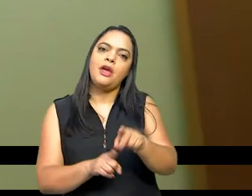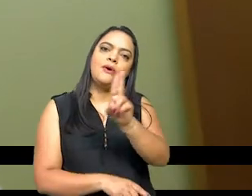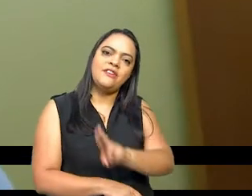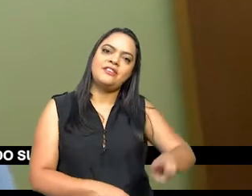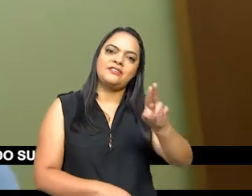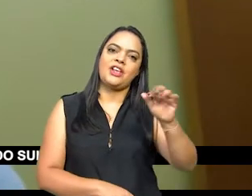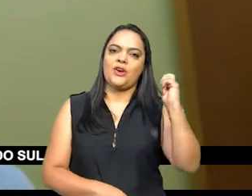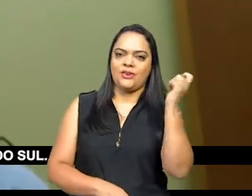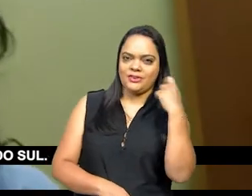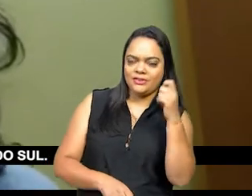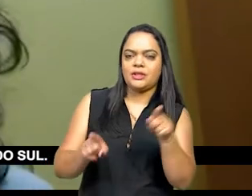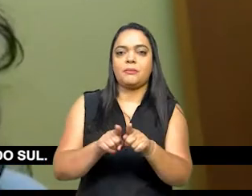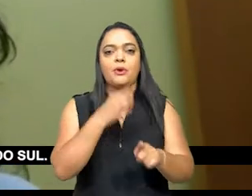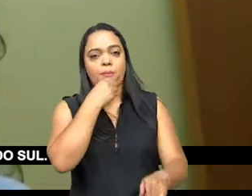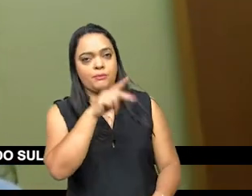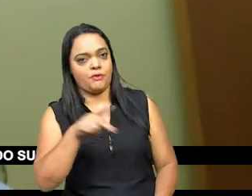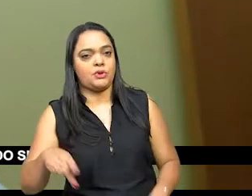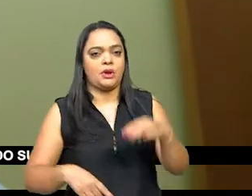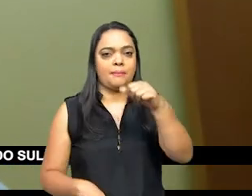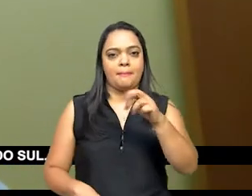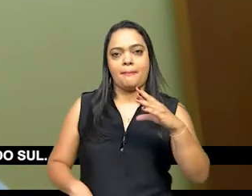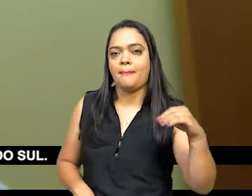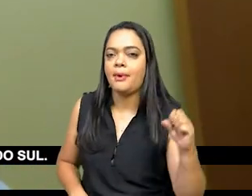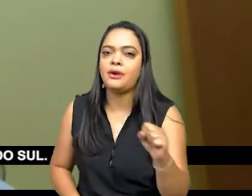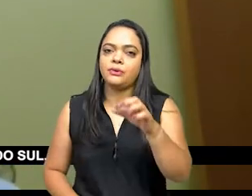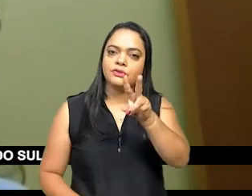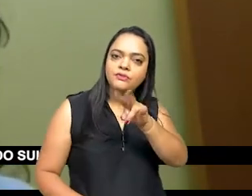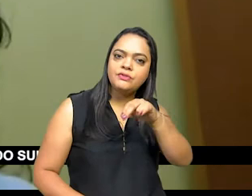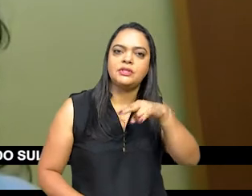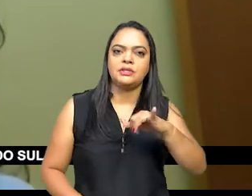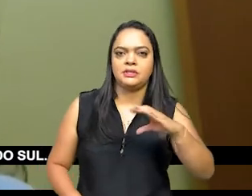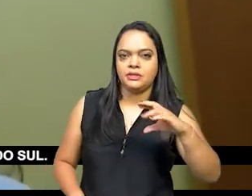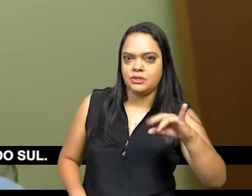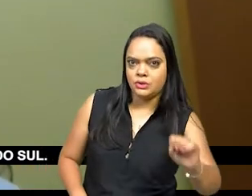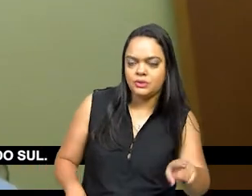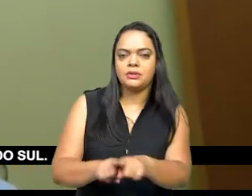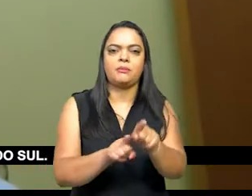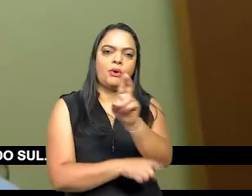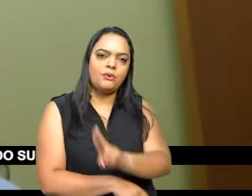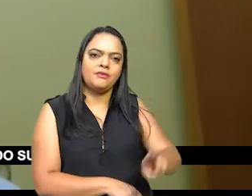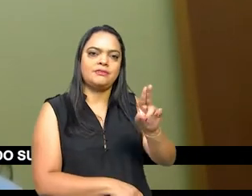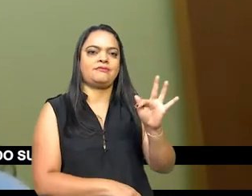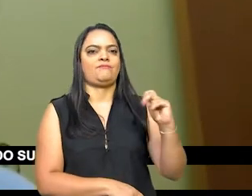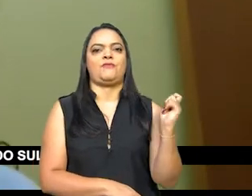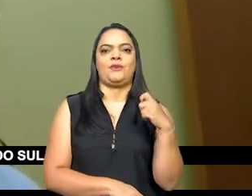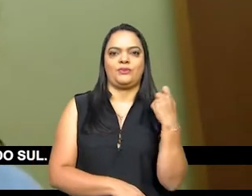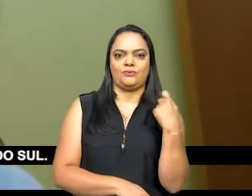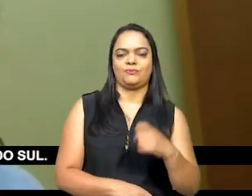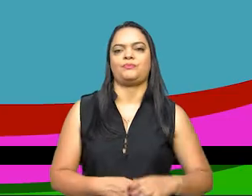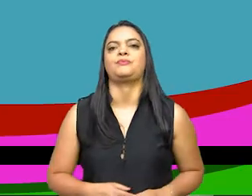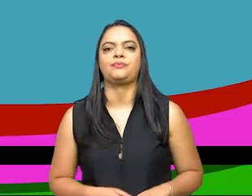Grande do Sul, e o professor Marcos Vinícius de Freitas Rosa, também da Universidade Federal do Rio Grande do